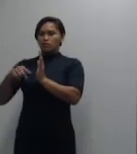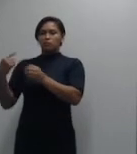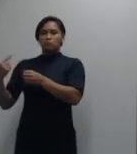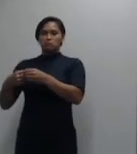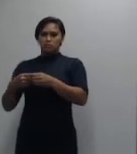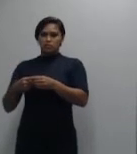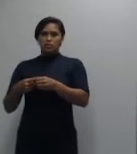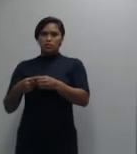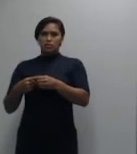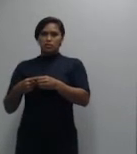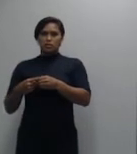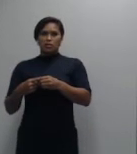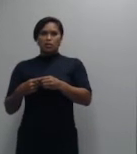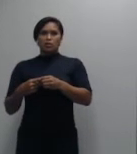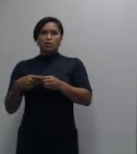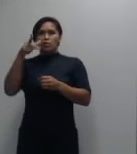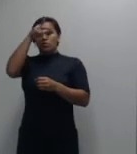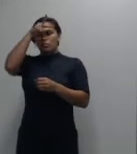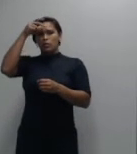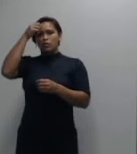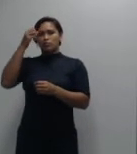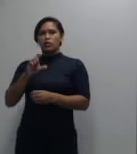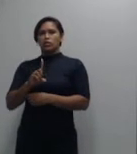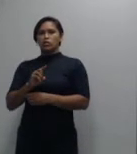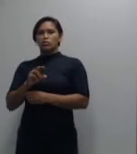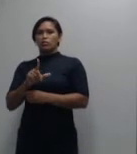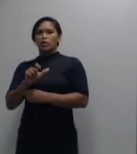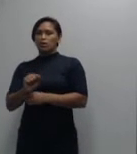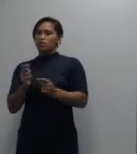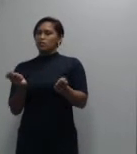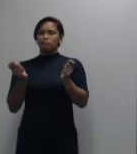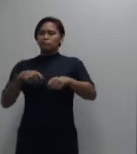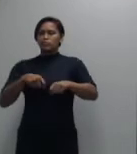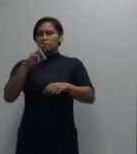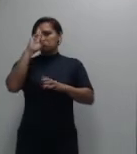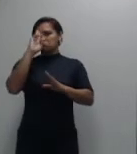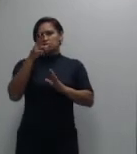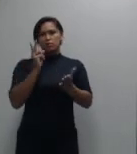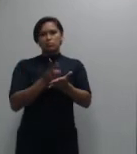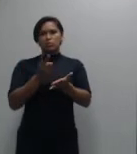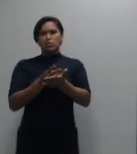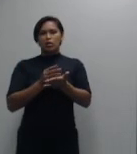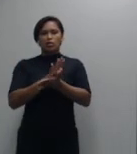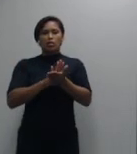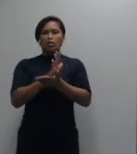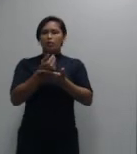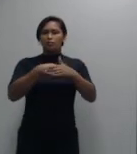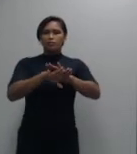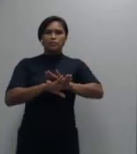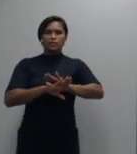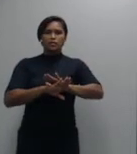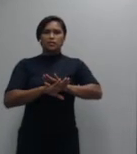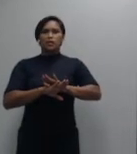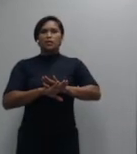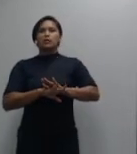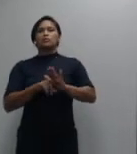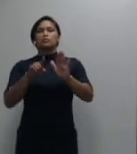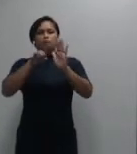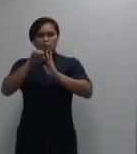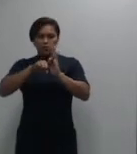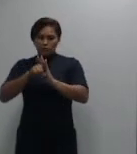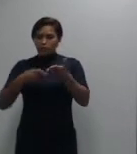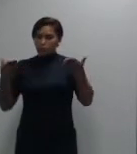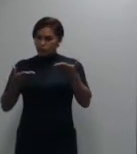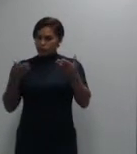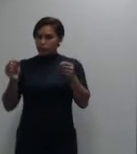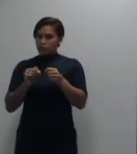prefeito Eduardo o pai não caberia mais a câmera proceder a qualquer arquivamento para diferenciação como